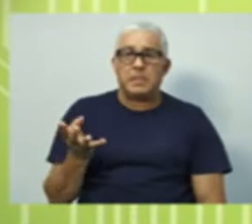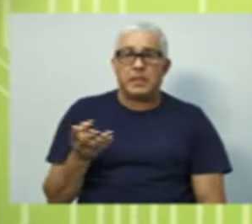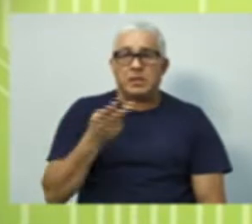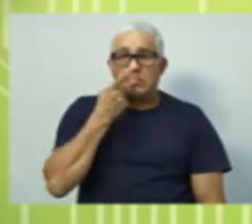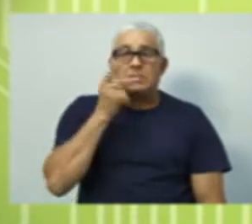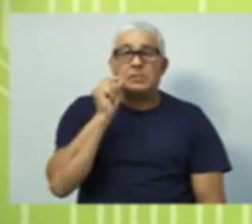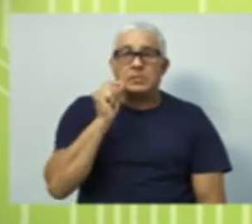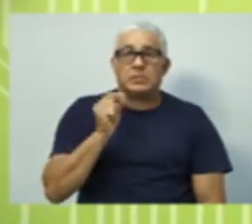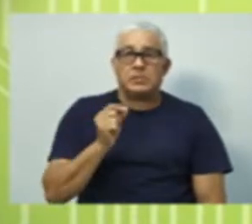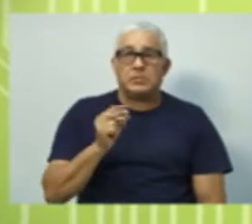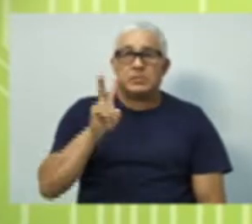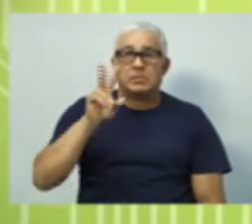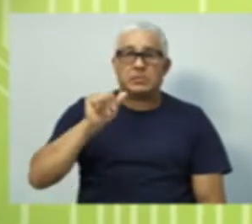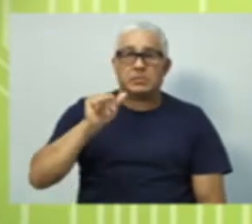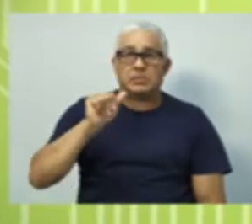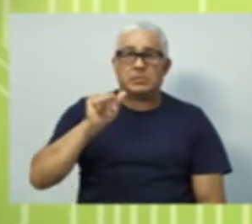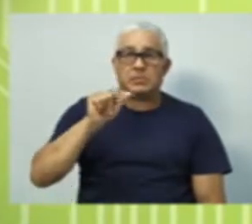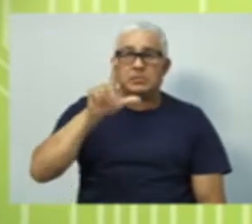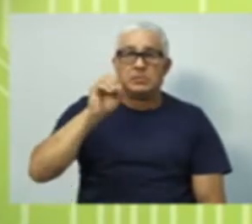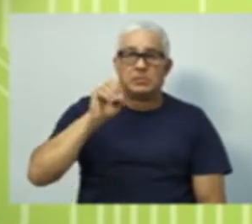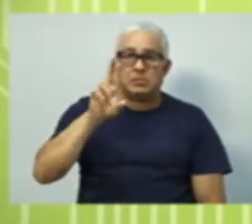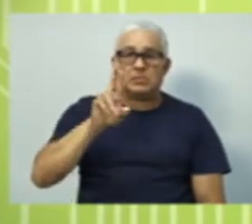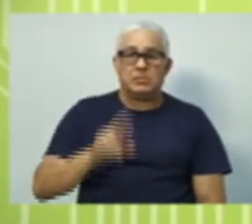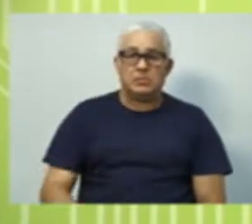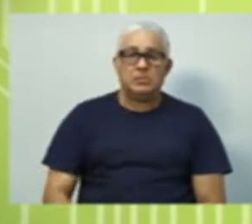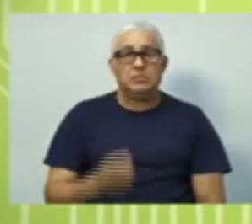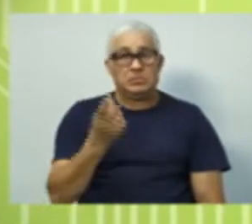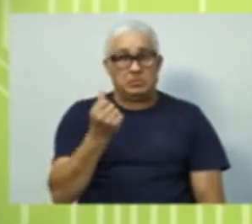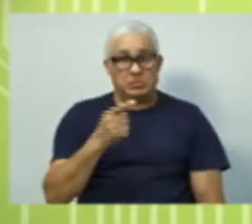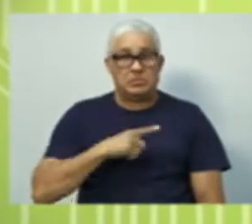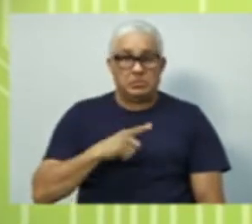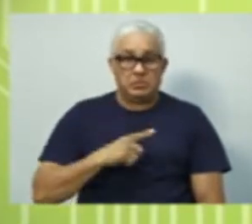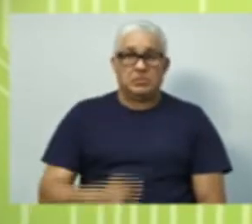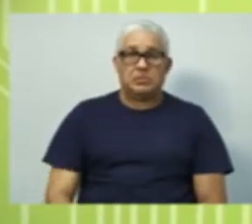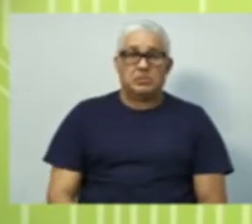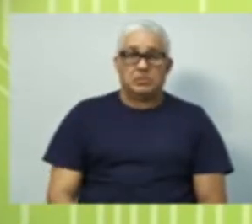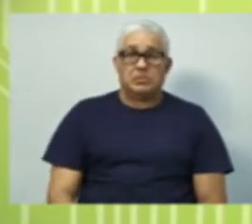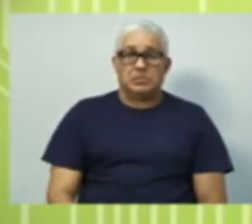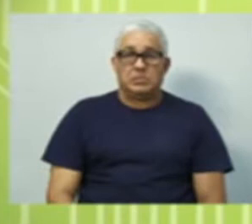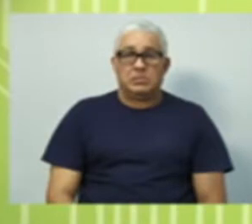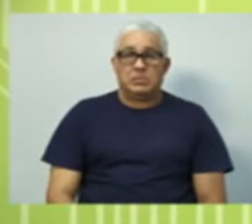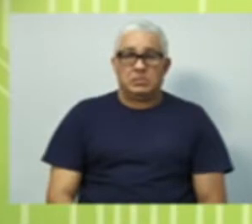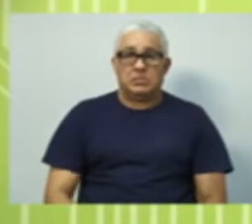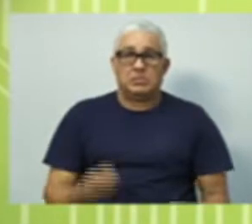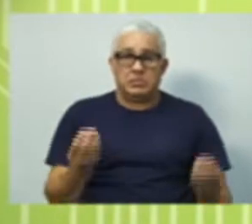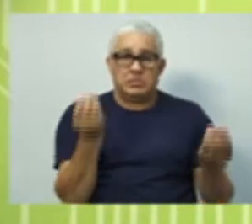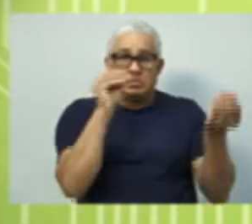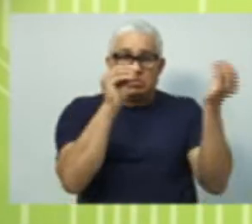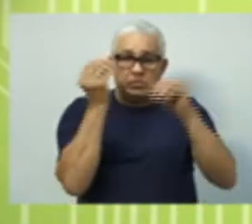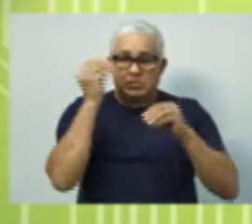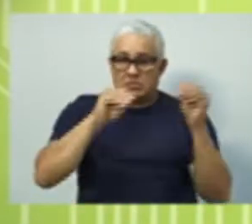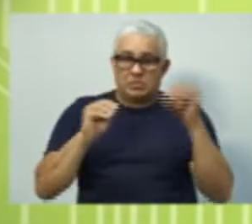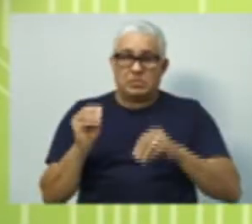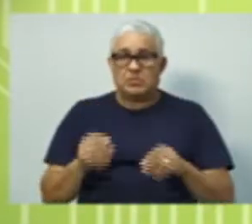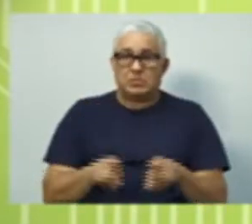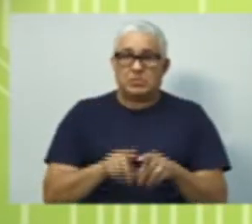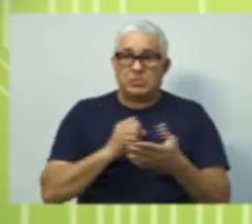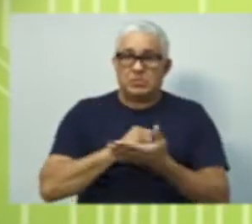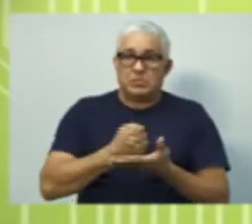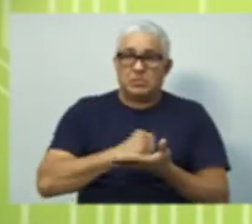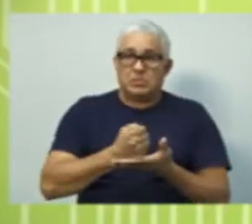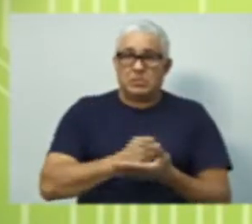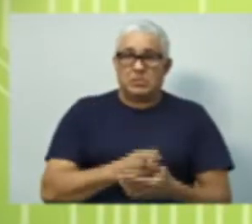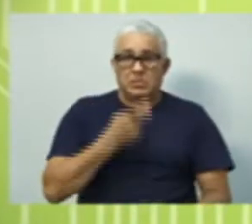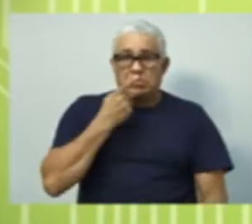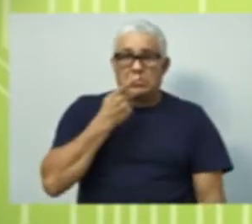falando de valores, né? De recursos que têm valores para serem agregados, valores para serem registrados e controlados. Quando